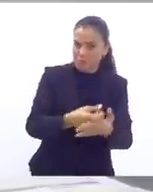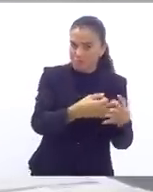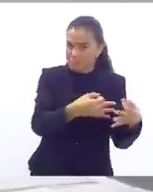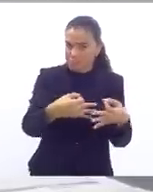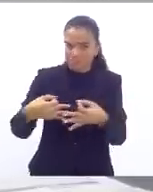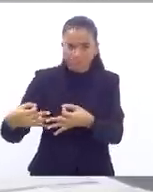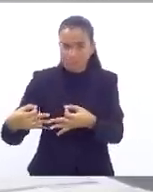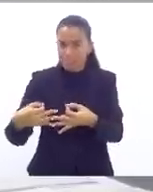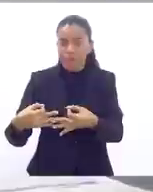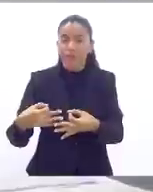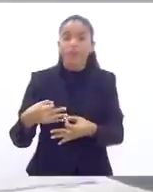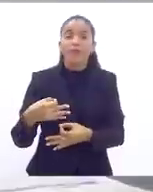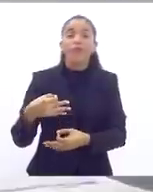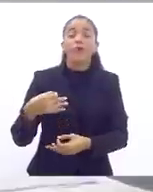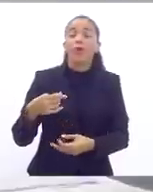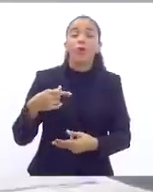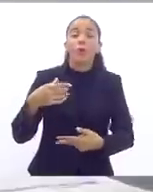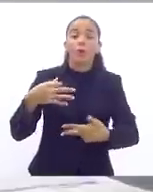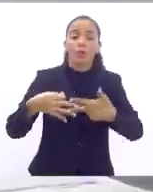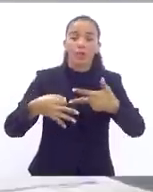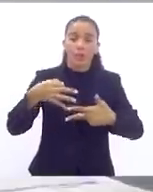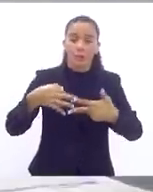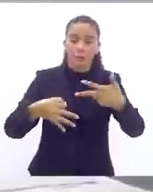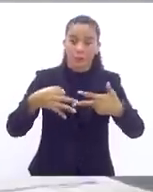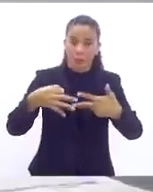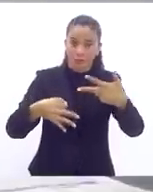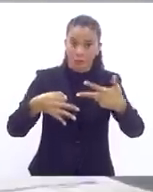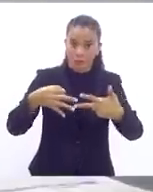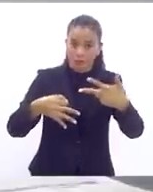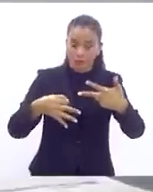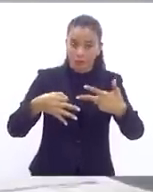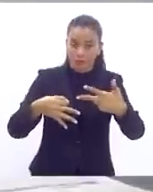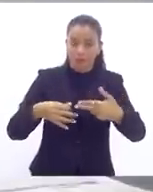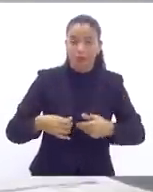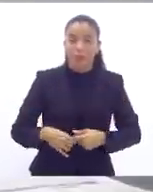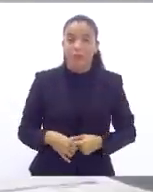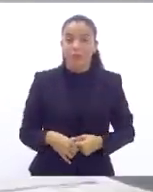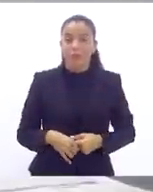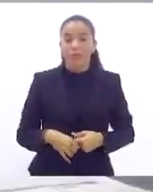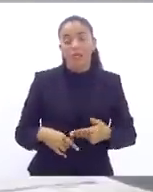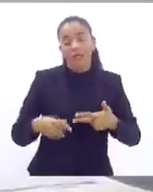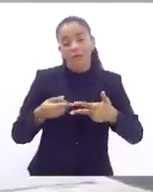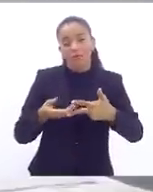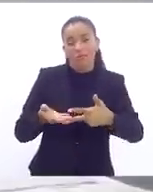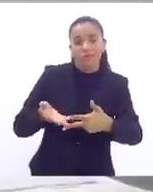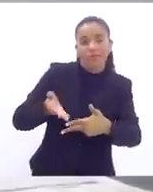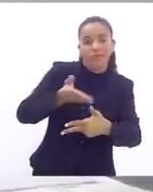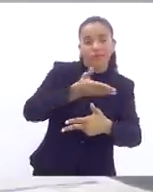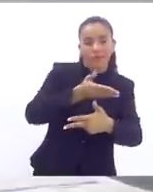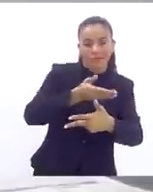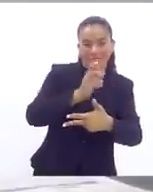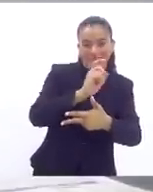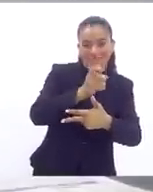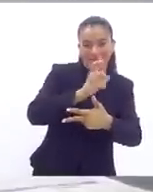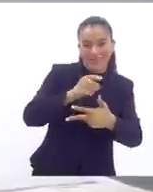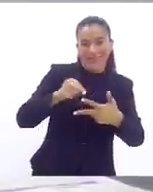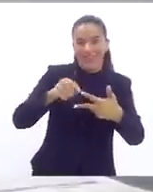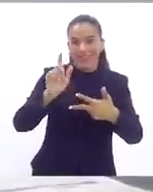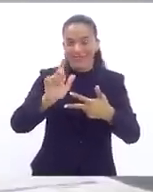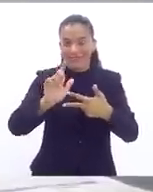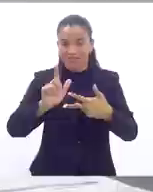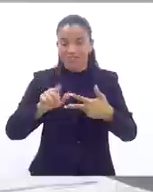fundamentada foi o tribunal de justiça e em seguida todos os outros poderes com